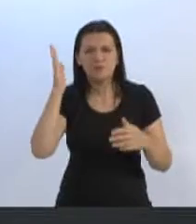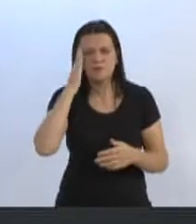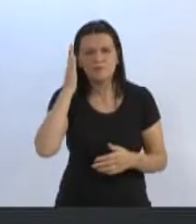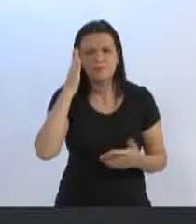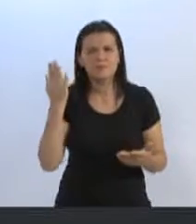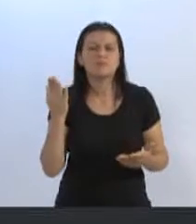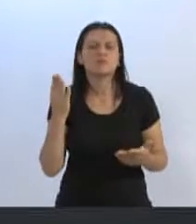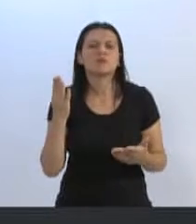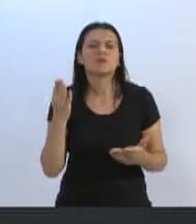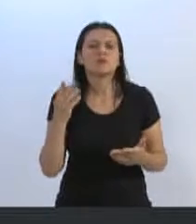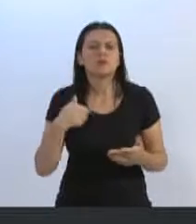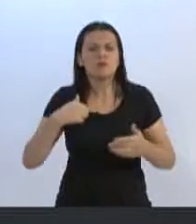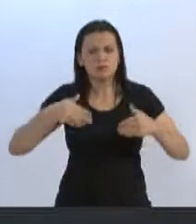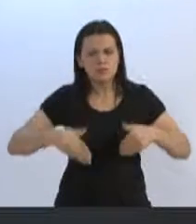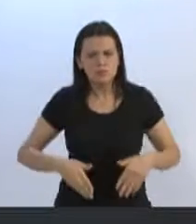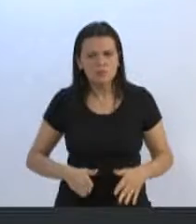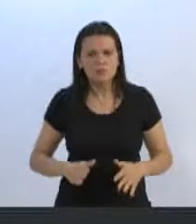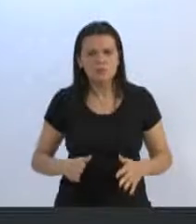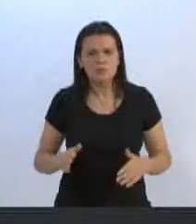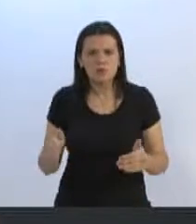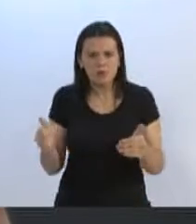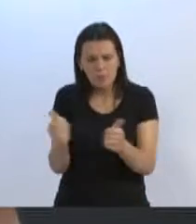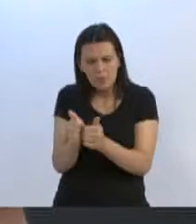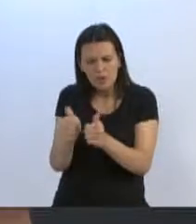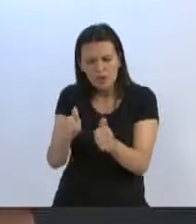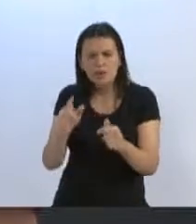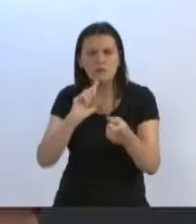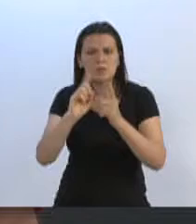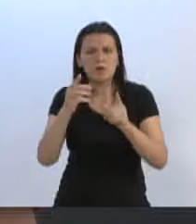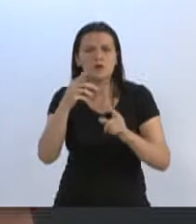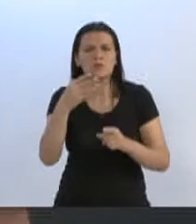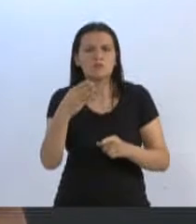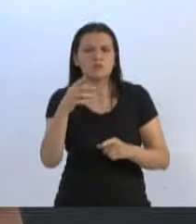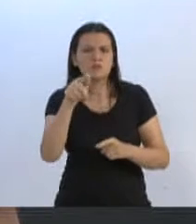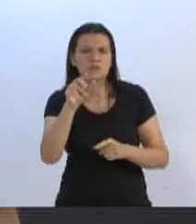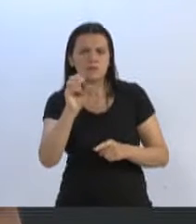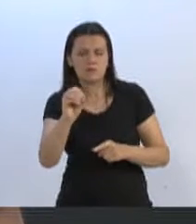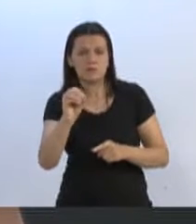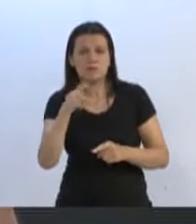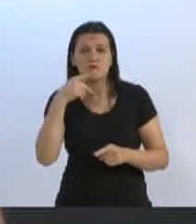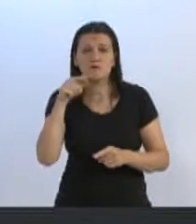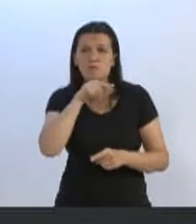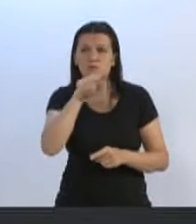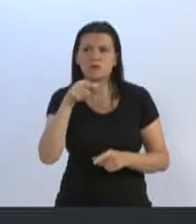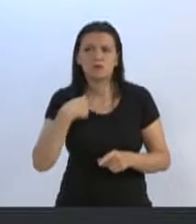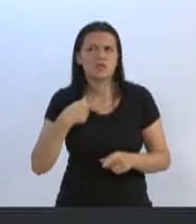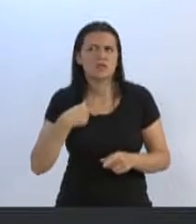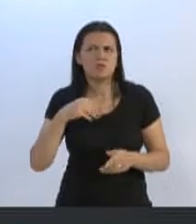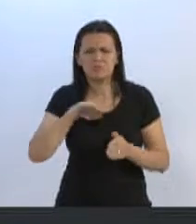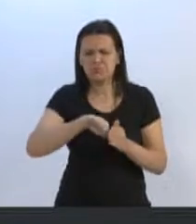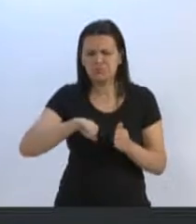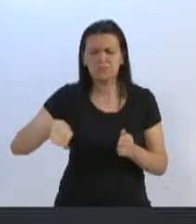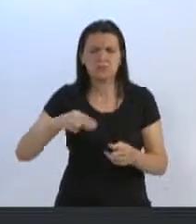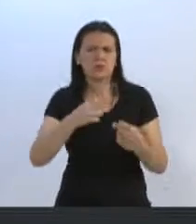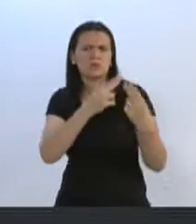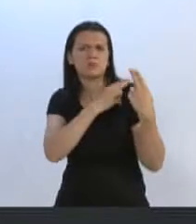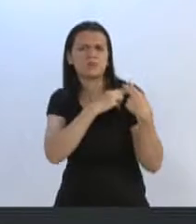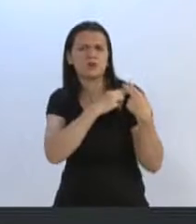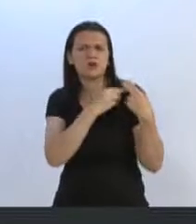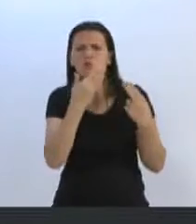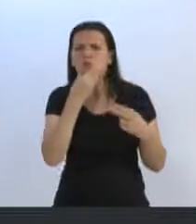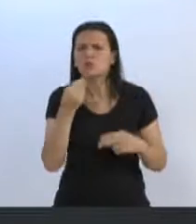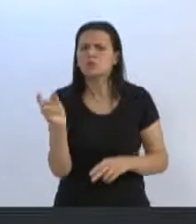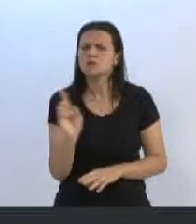na verdade, nasci e moro às margens da BR-470. Quero falar para vocês que eu não vou tirar a responsabilidade do